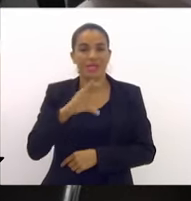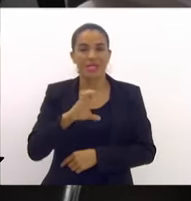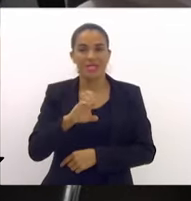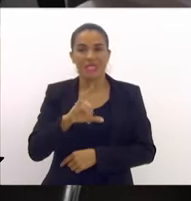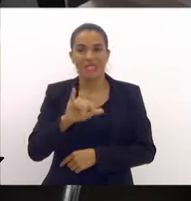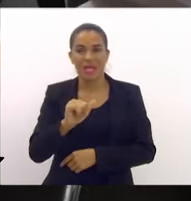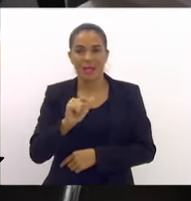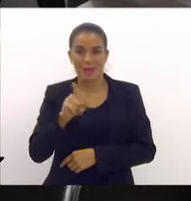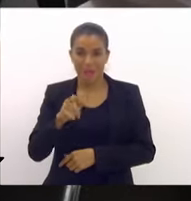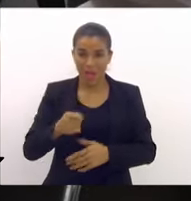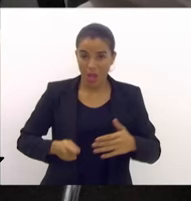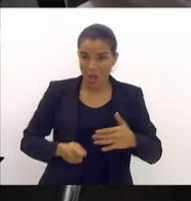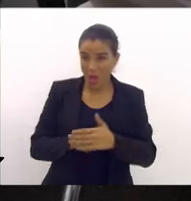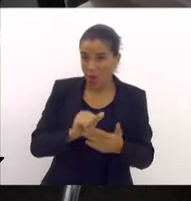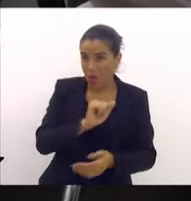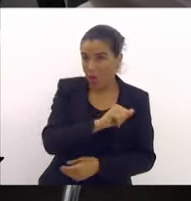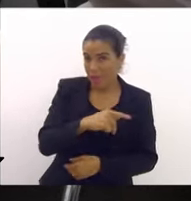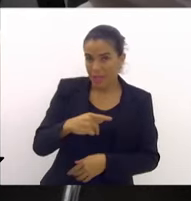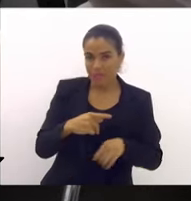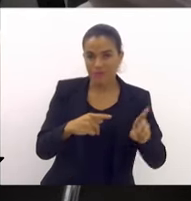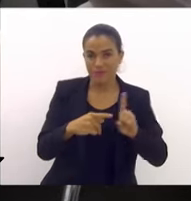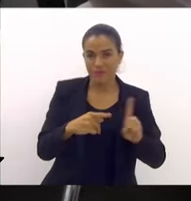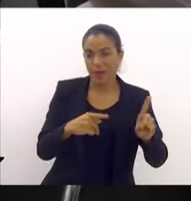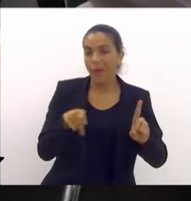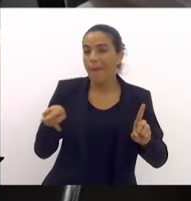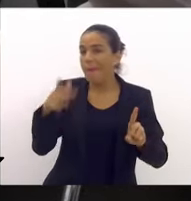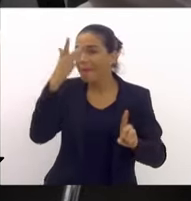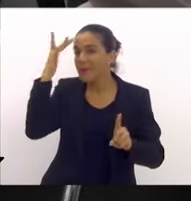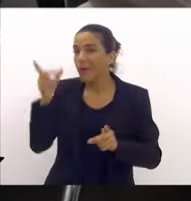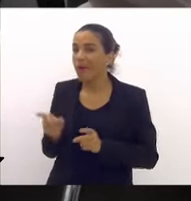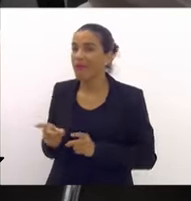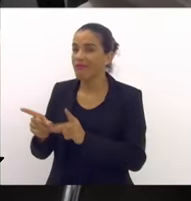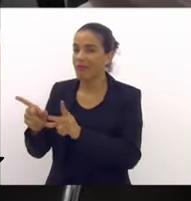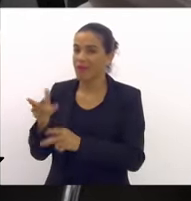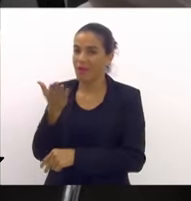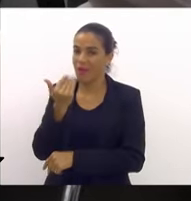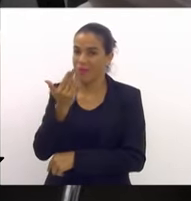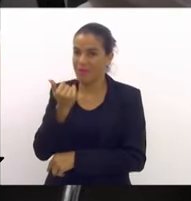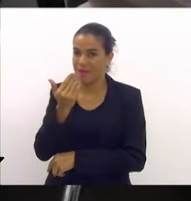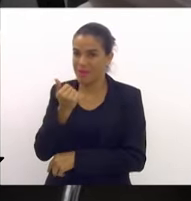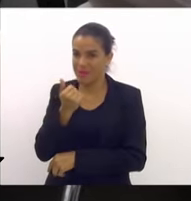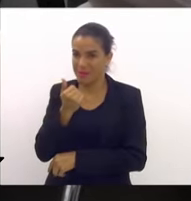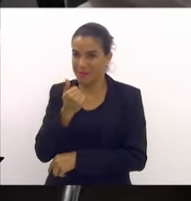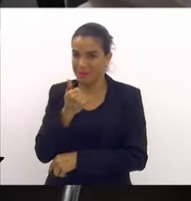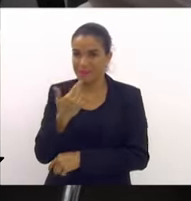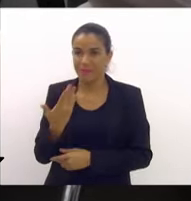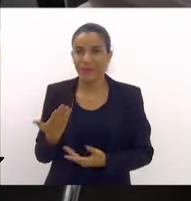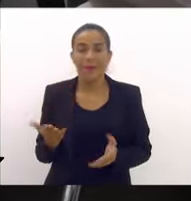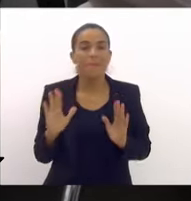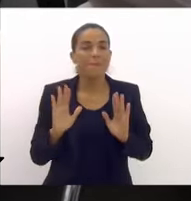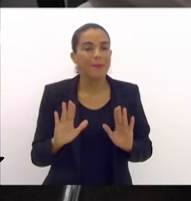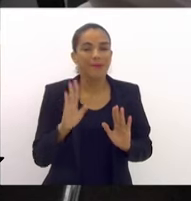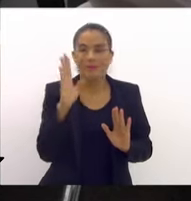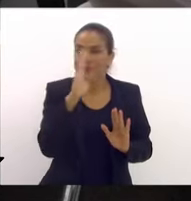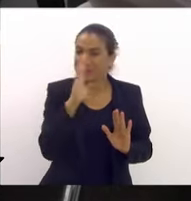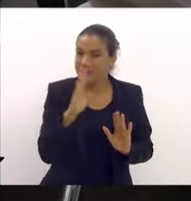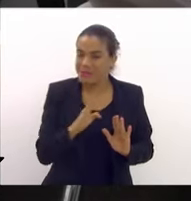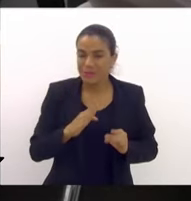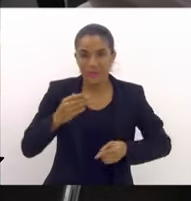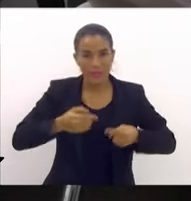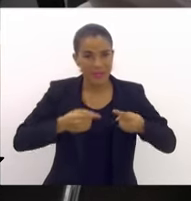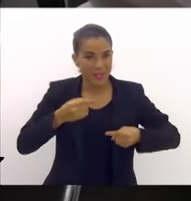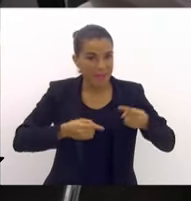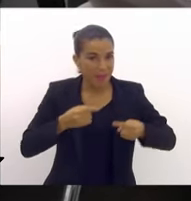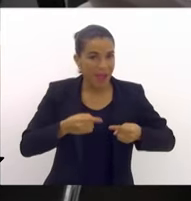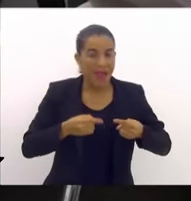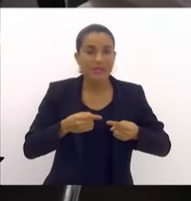fazer obrigação para o aplicativo, vamos fazer obrigação para quem vende a comida. O cara chegou lá para pegar, usa o banheiro. Mas acontece que, no Brasil inteiro, o debate que se